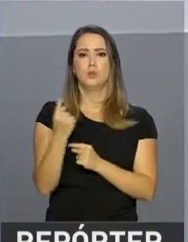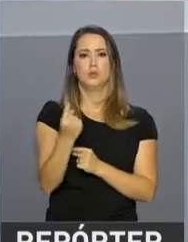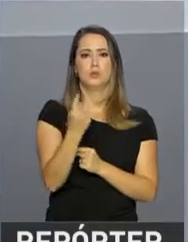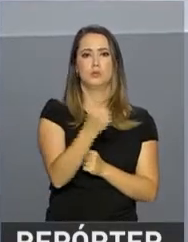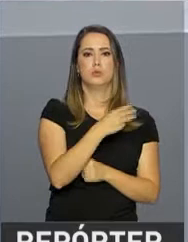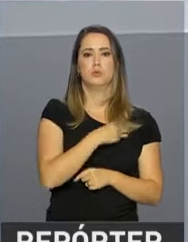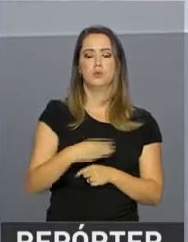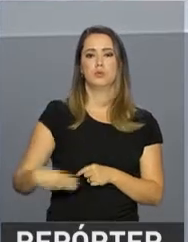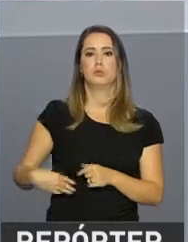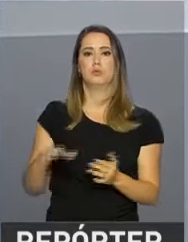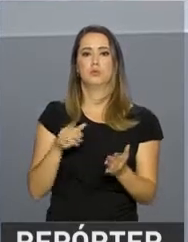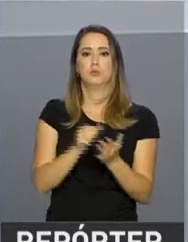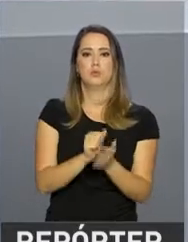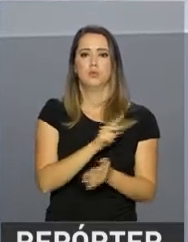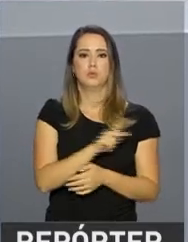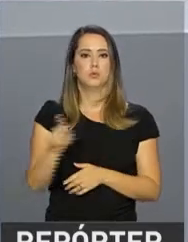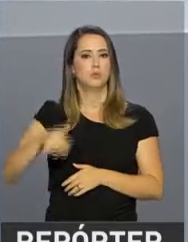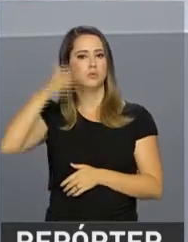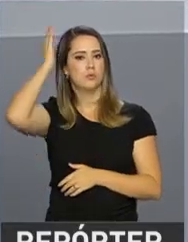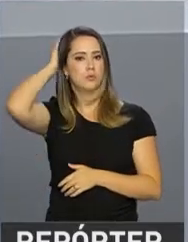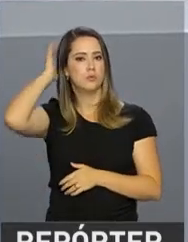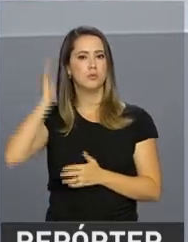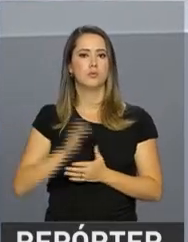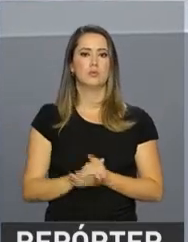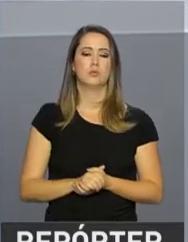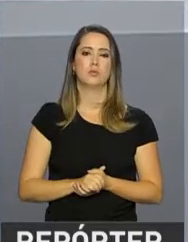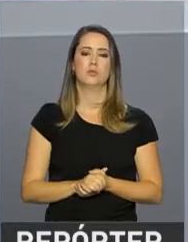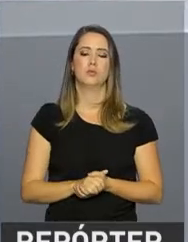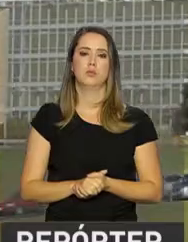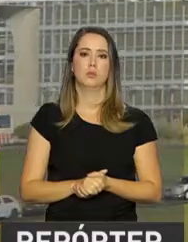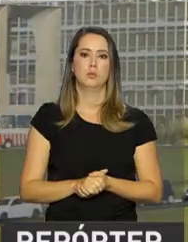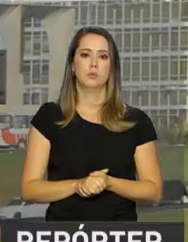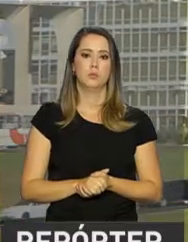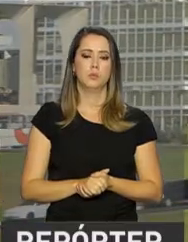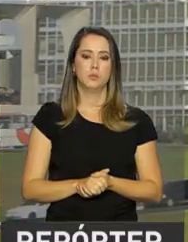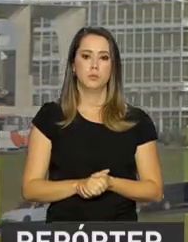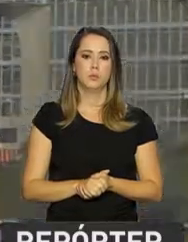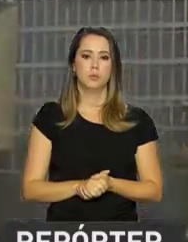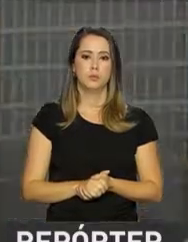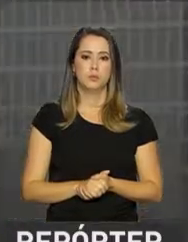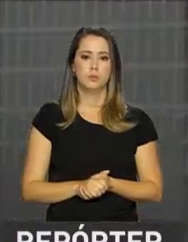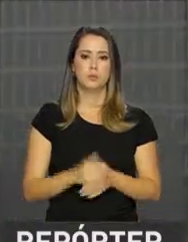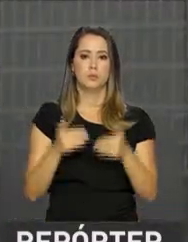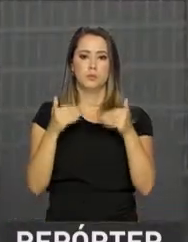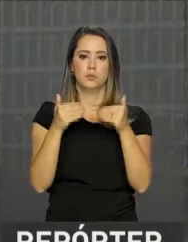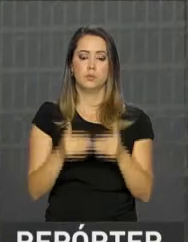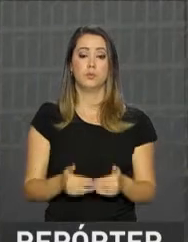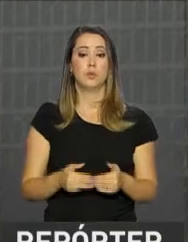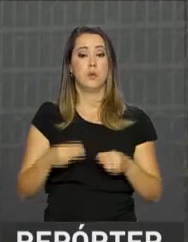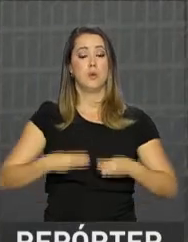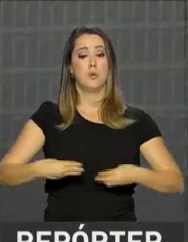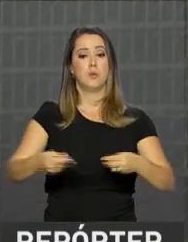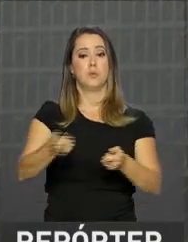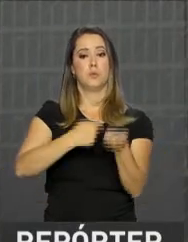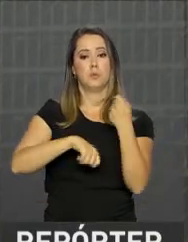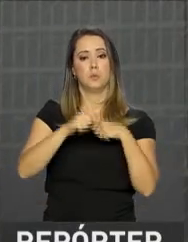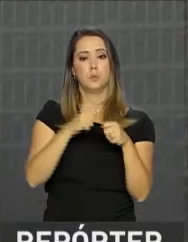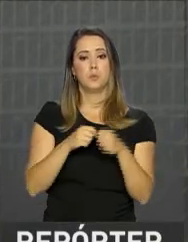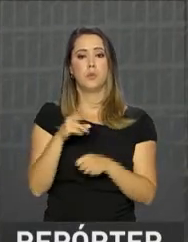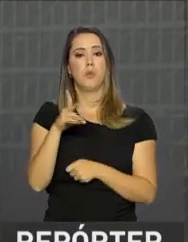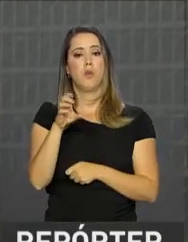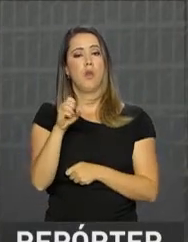cada ministro empossado pelo presidente michel temer à frente do ministério da fazenda está eduardo